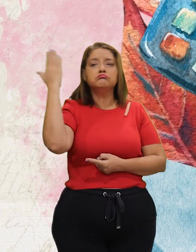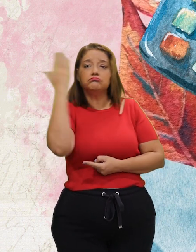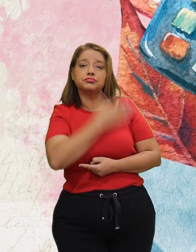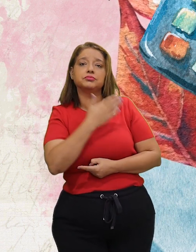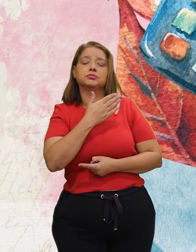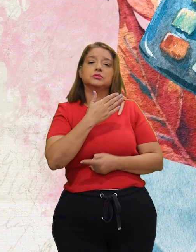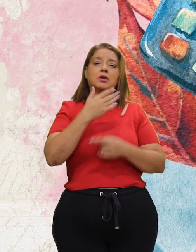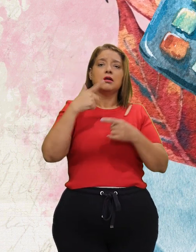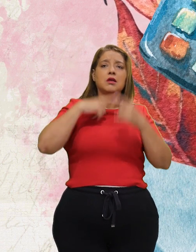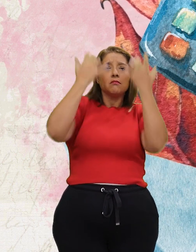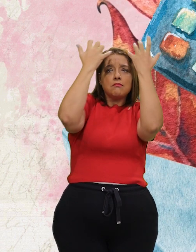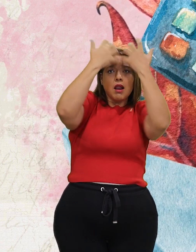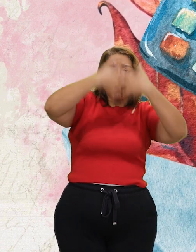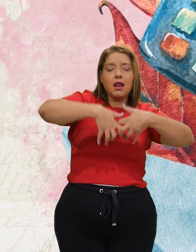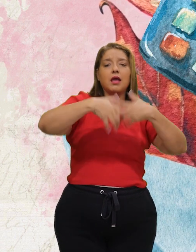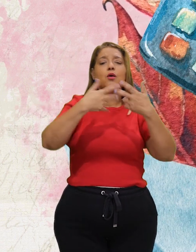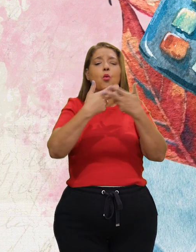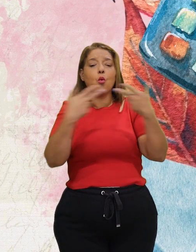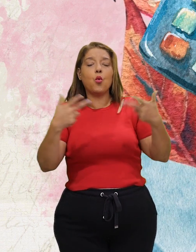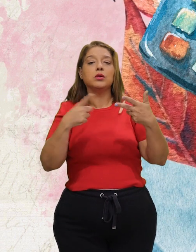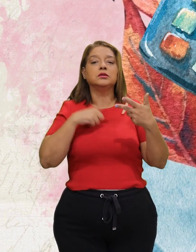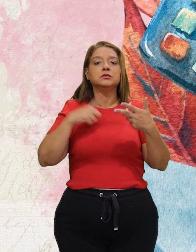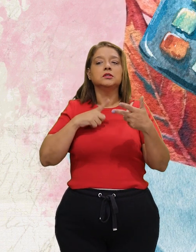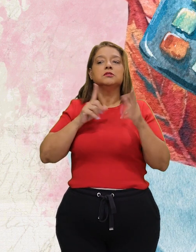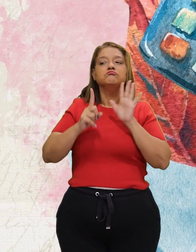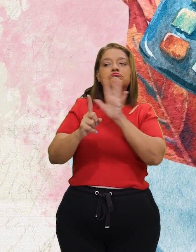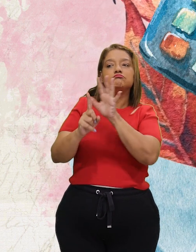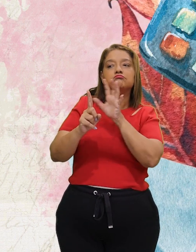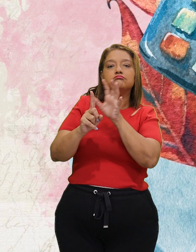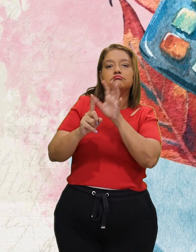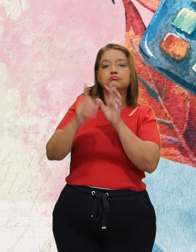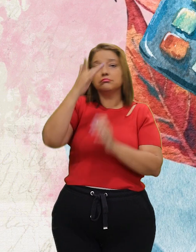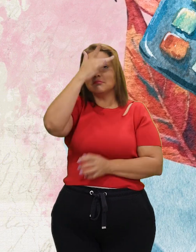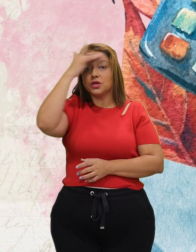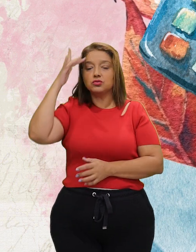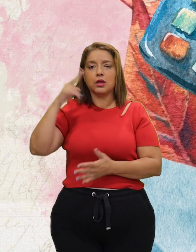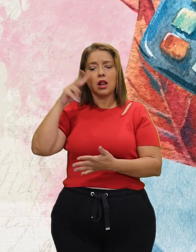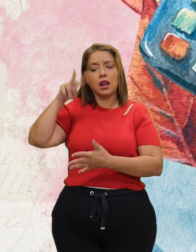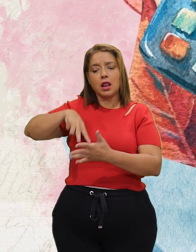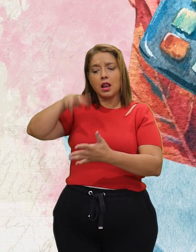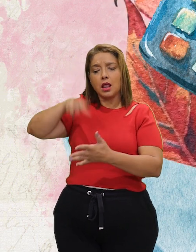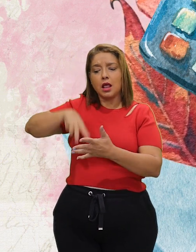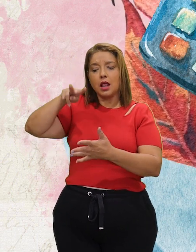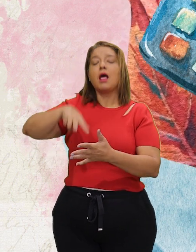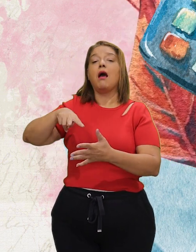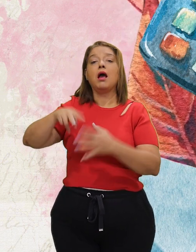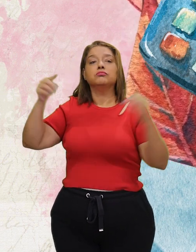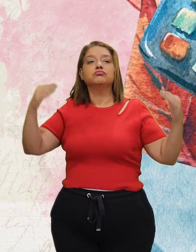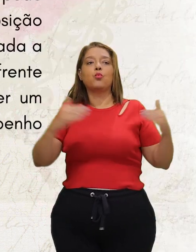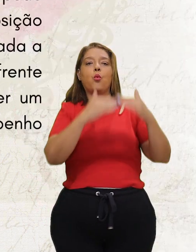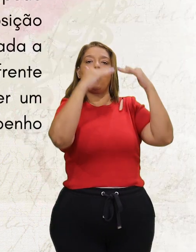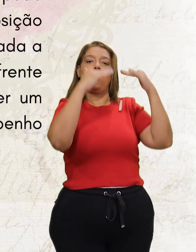lógico para persuadir o leitor a concordar com o ponto de vista do autor.